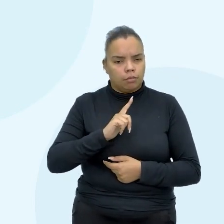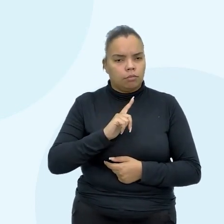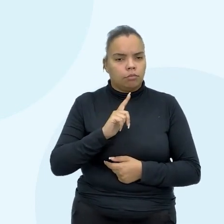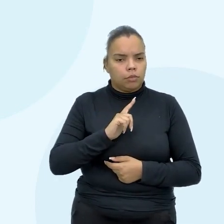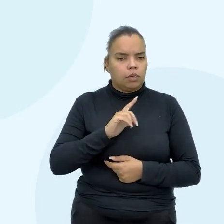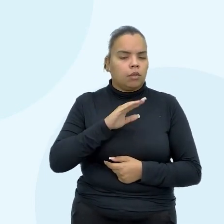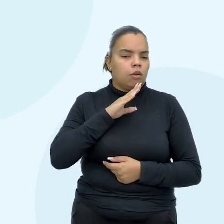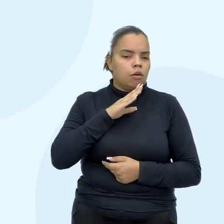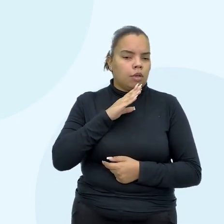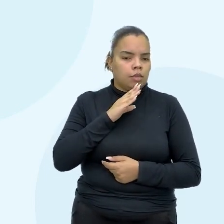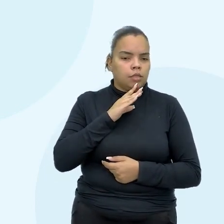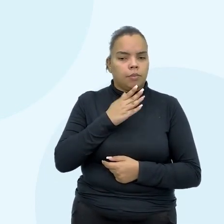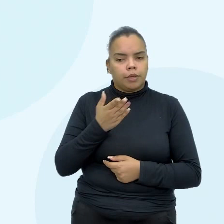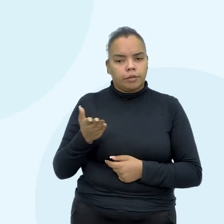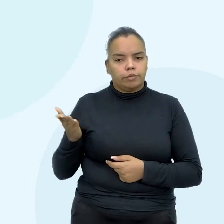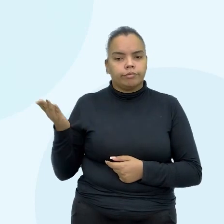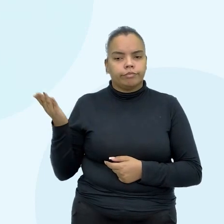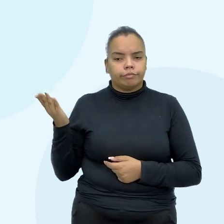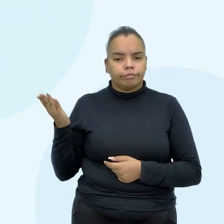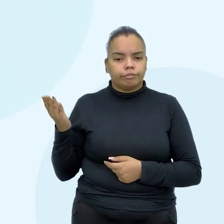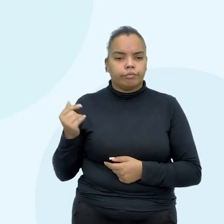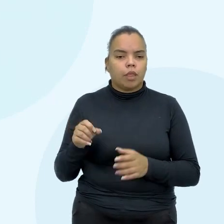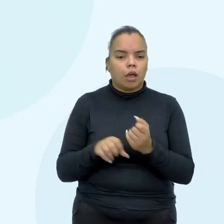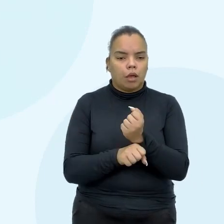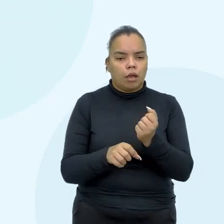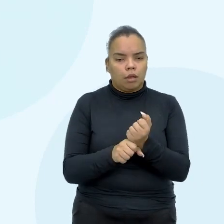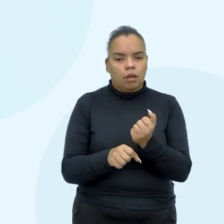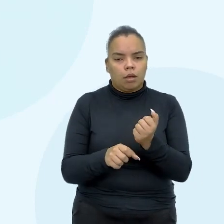estar realizando esse tipo de cálculo, né? Mas